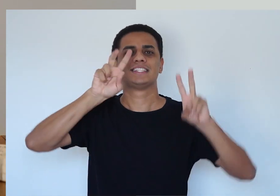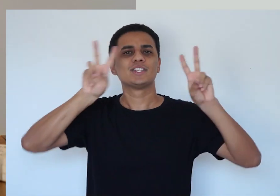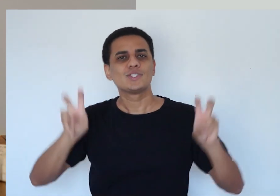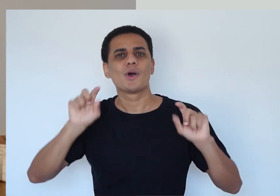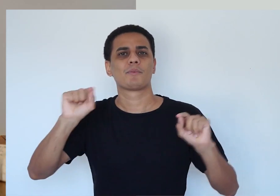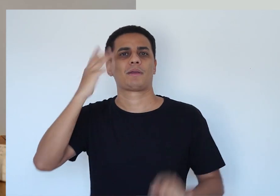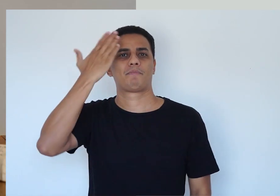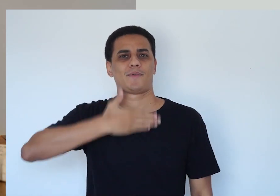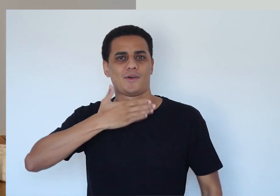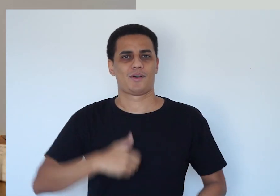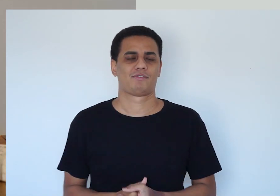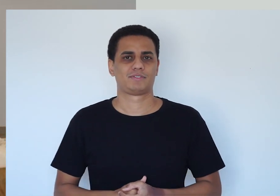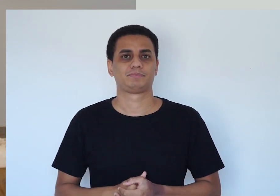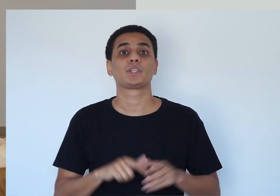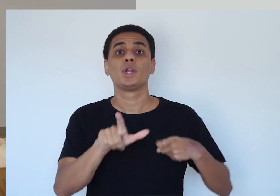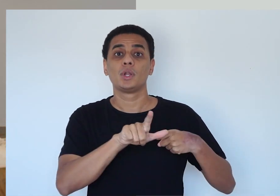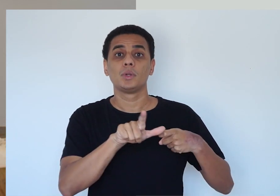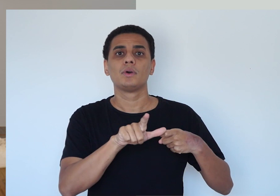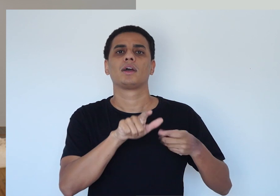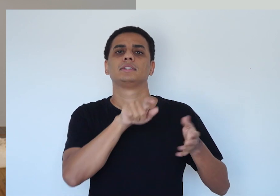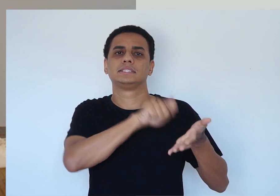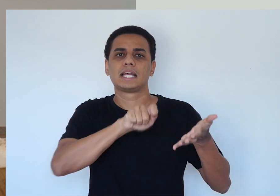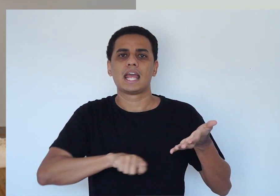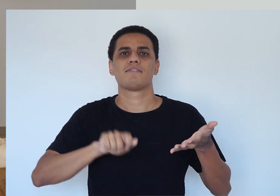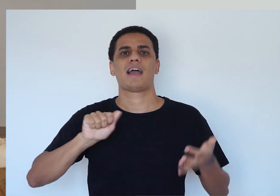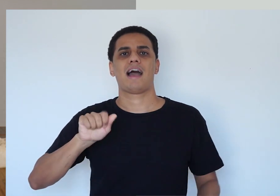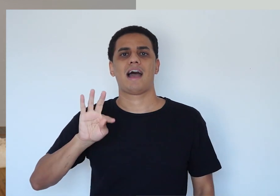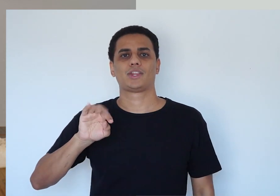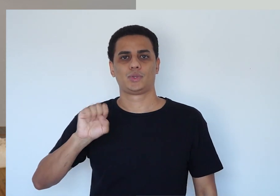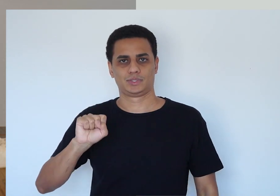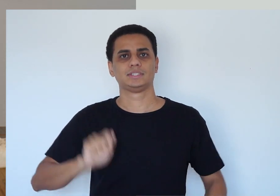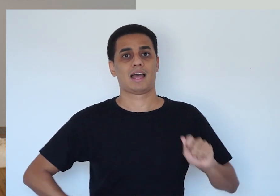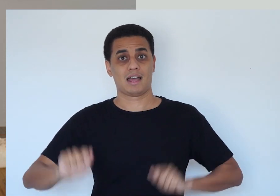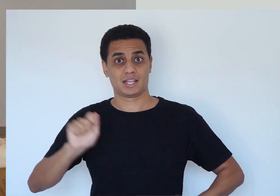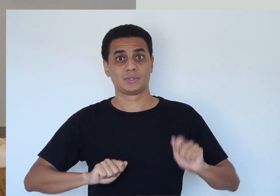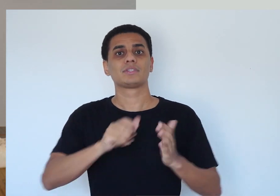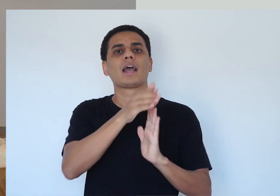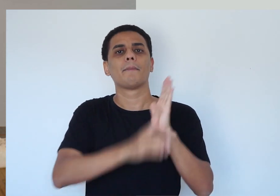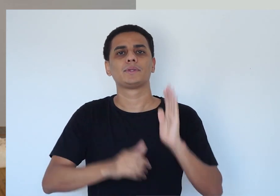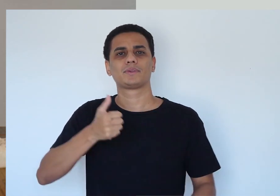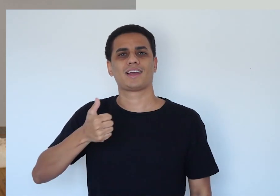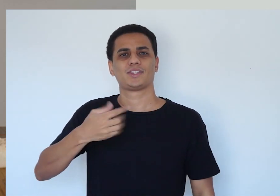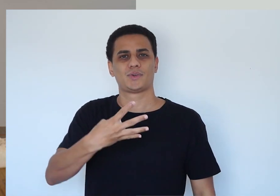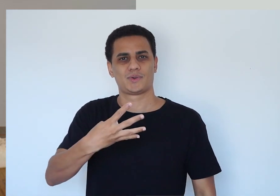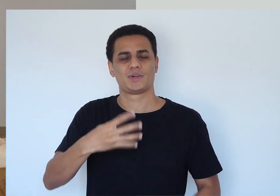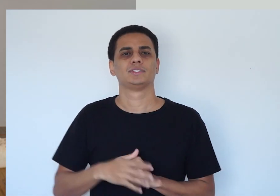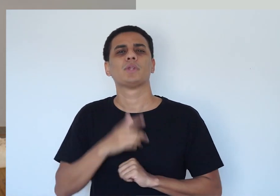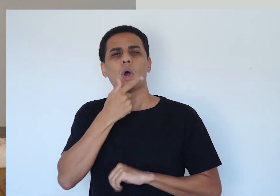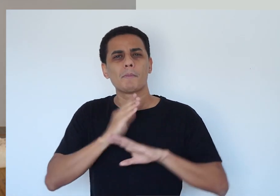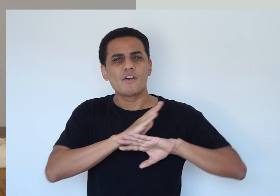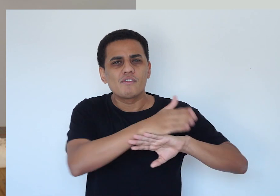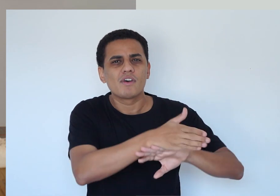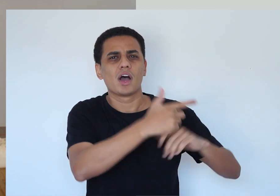Lucas, quando ele escreve lá em Atos, é muito interessante porque no capítulo 14 de Atos, depois que ele